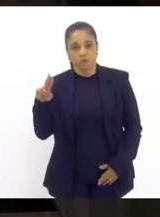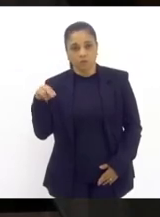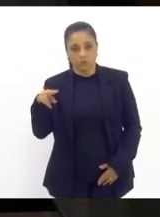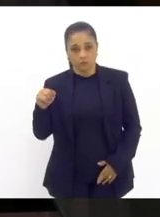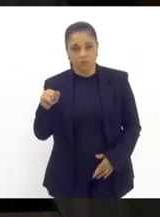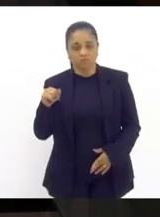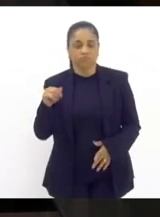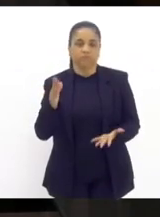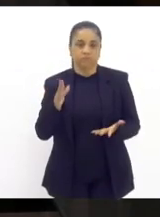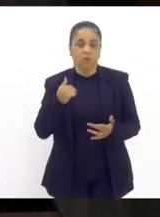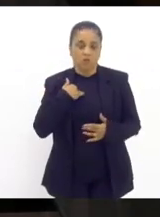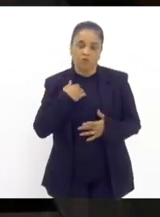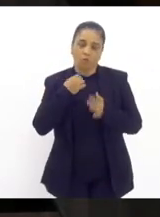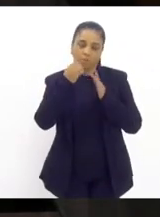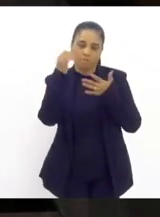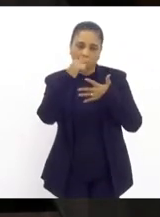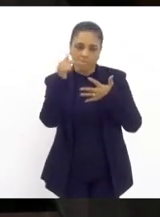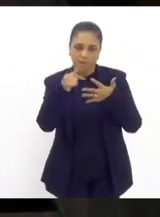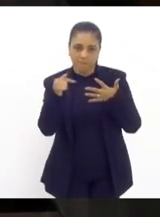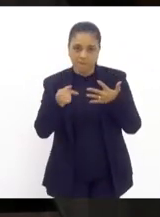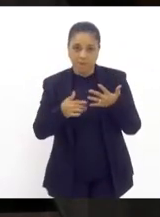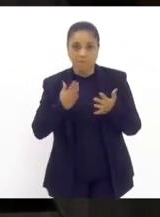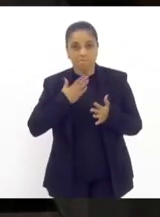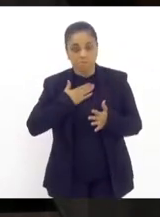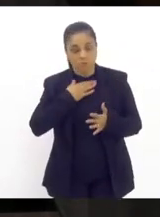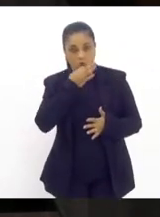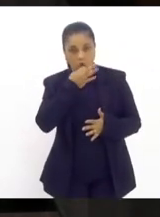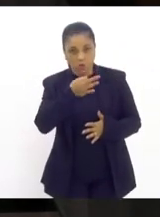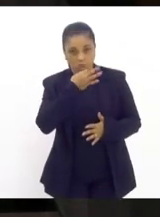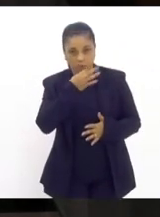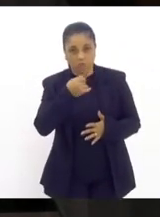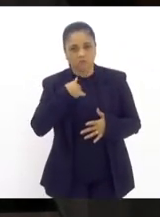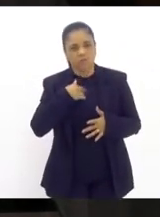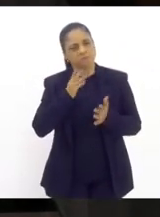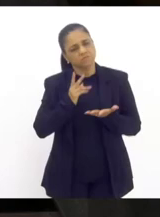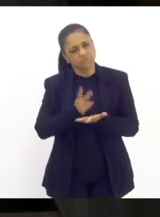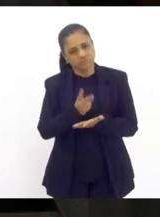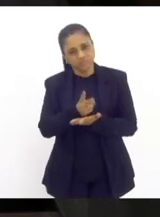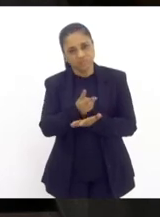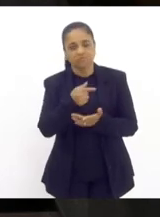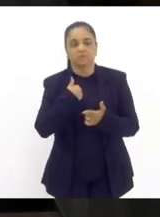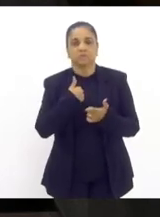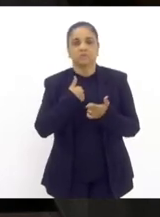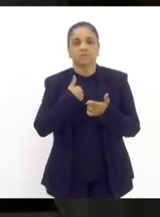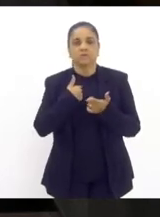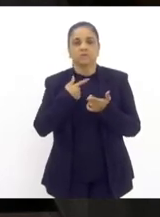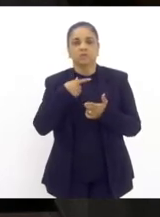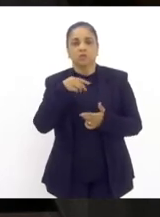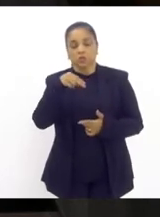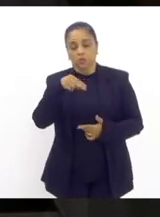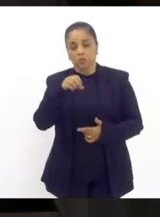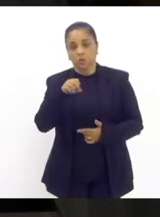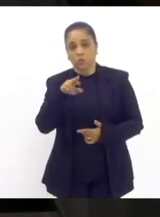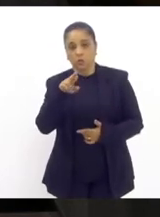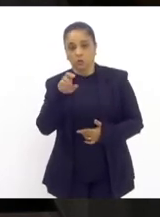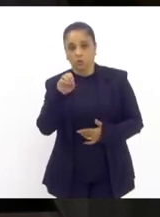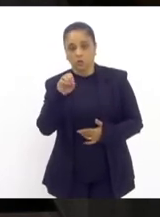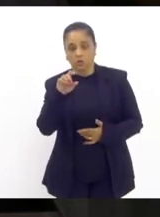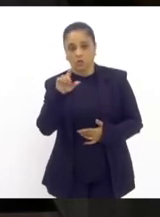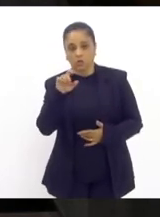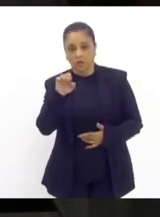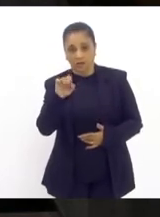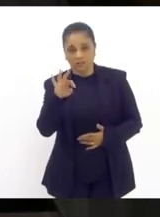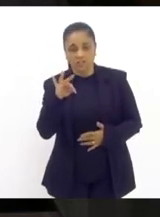dar aqui os meus motivos toda vez que nós viemos falar aqui do Noroeste Fluminense é sempre a região mais longe